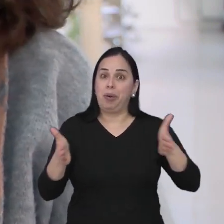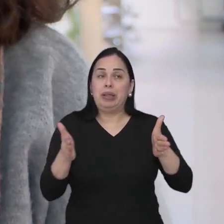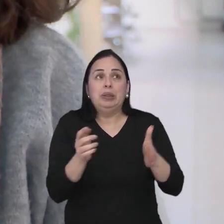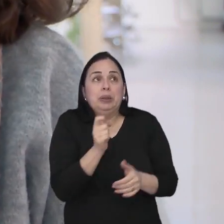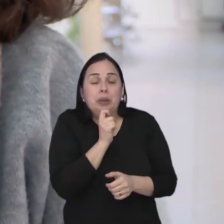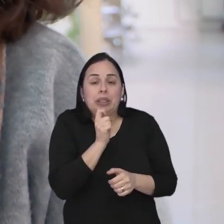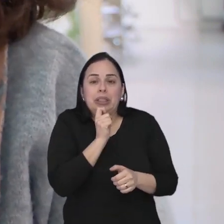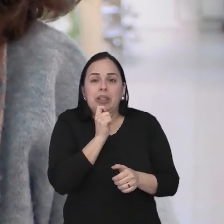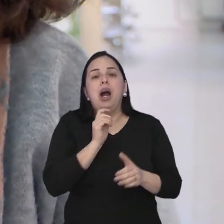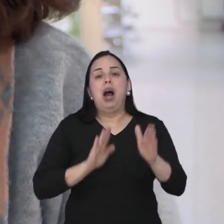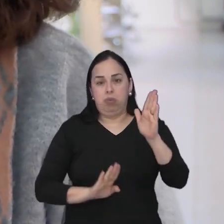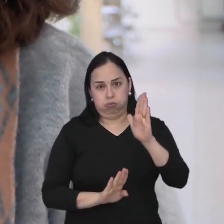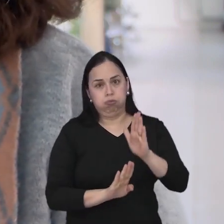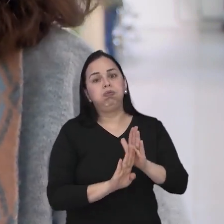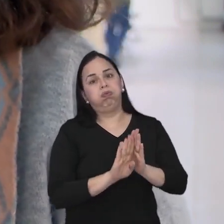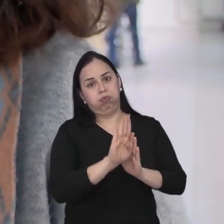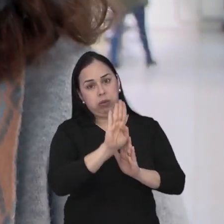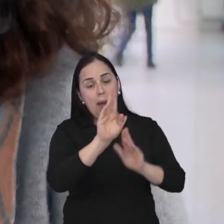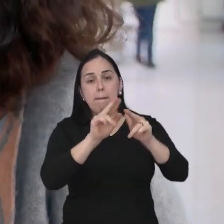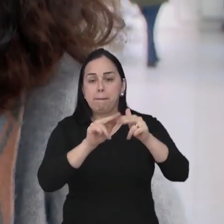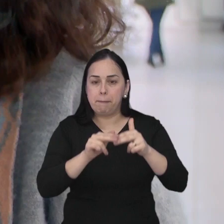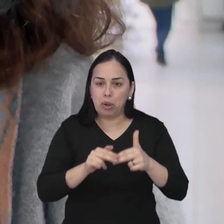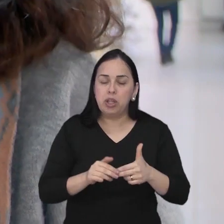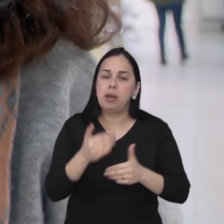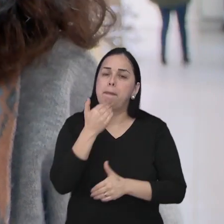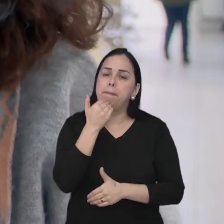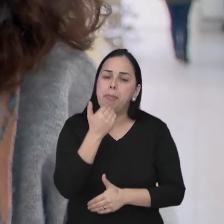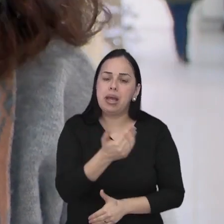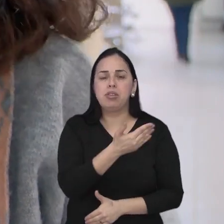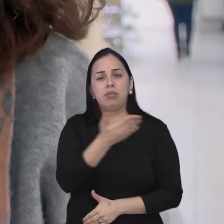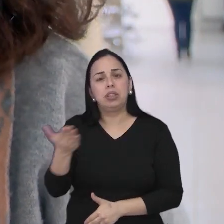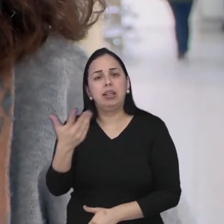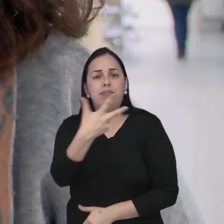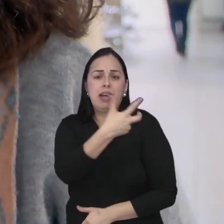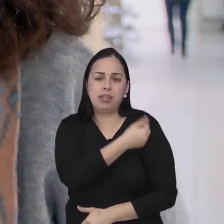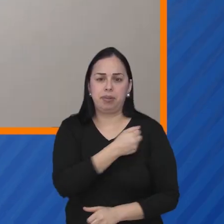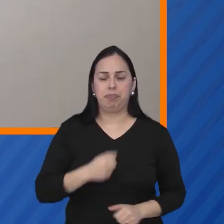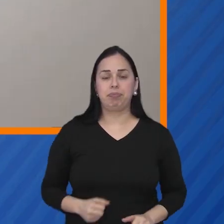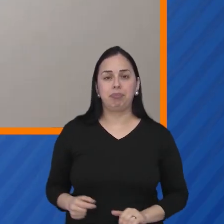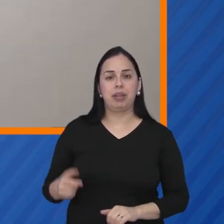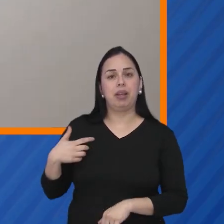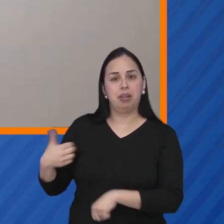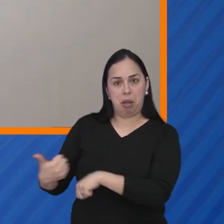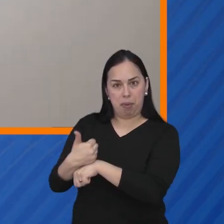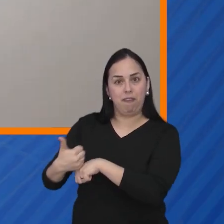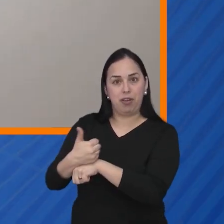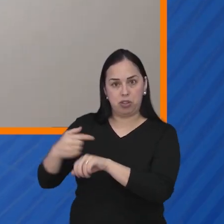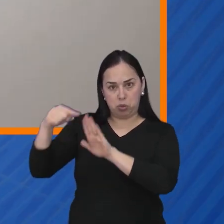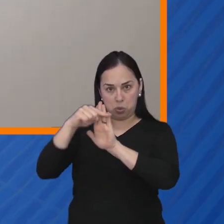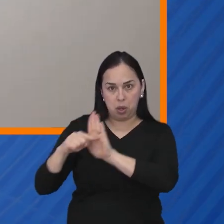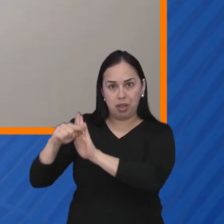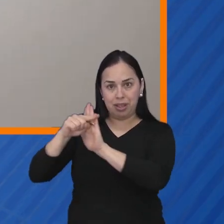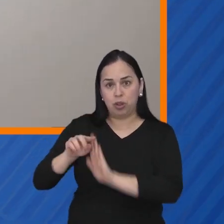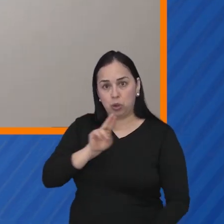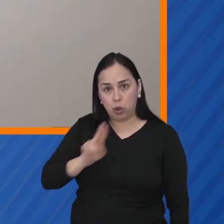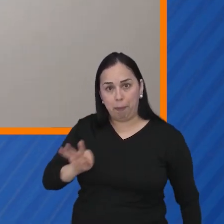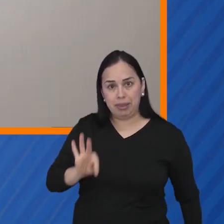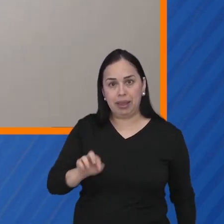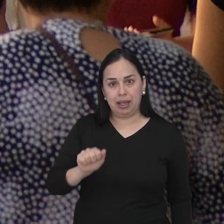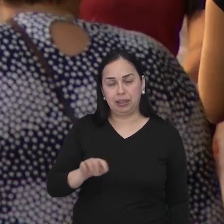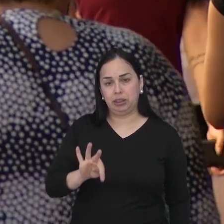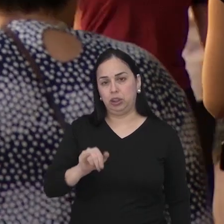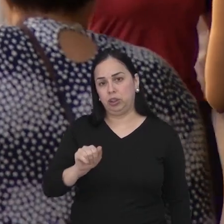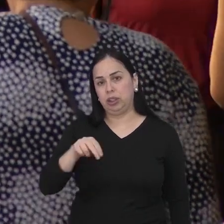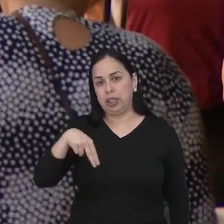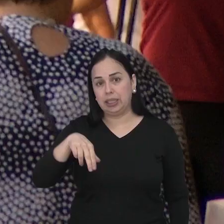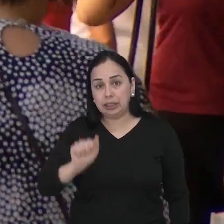gente está em inverno, esses casos aumentem mais. Por isso, a gente pede para as pessoas tomarem a vacina. Pesquisadora da Fiocruz, Tatiana Portela, ressalta